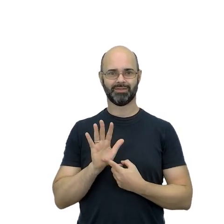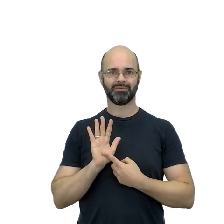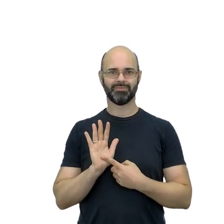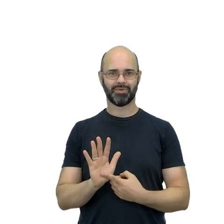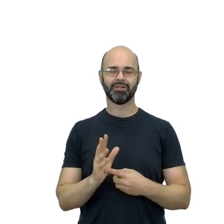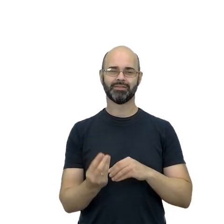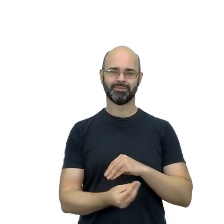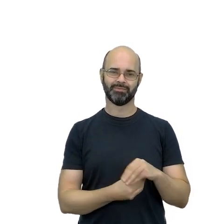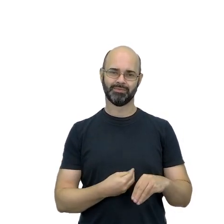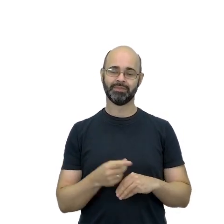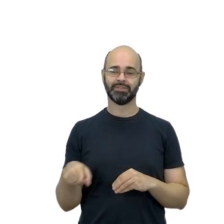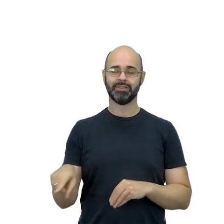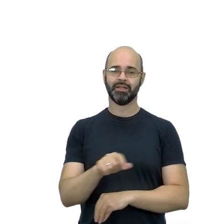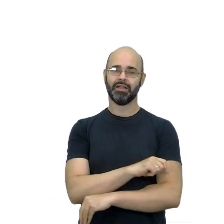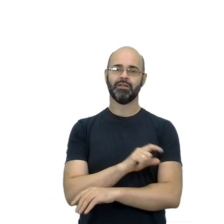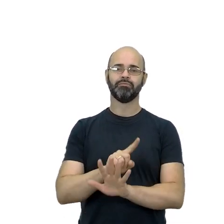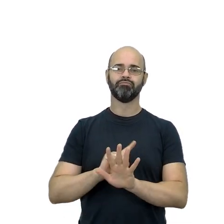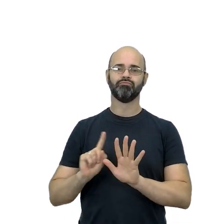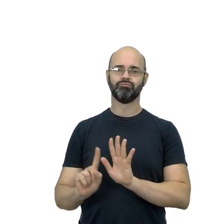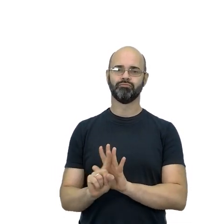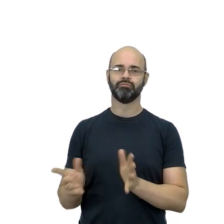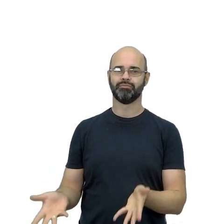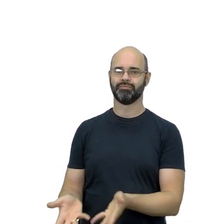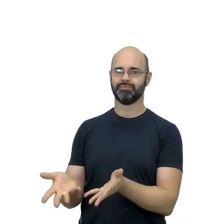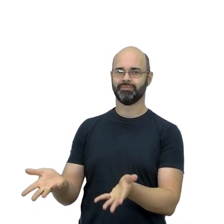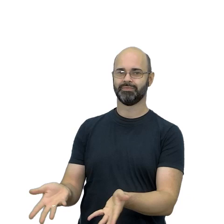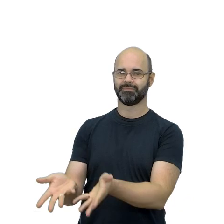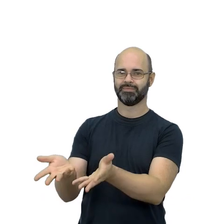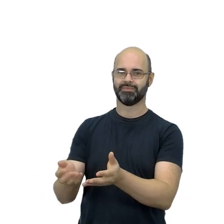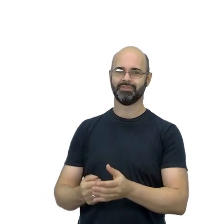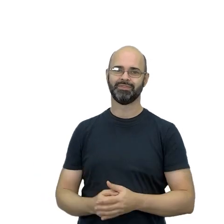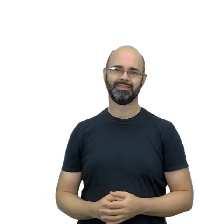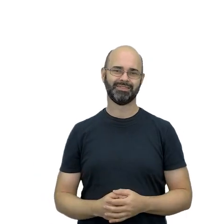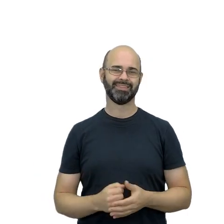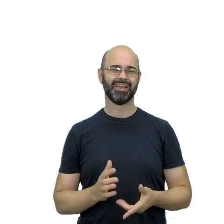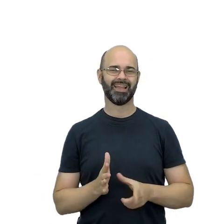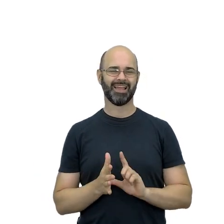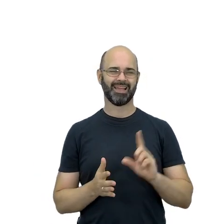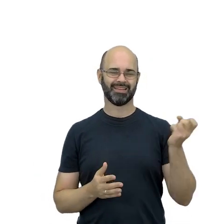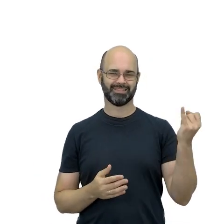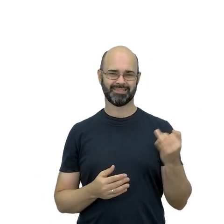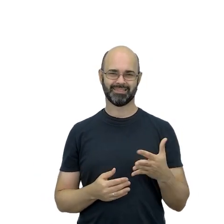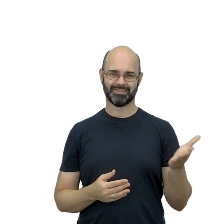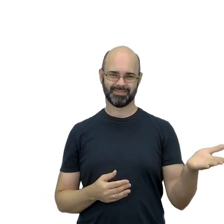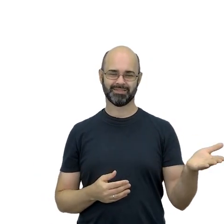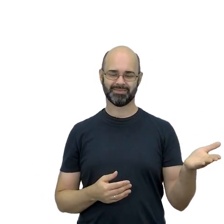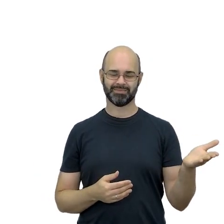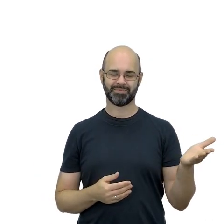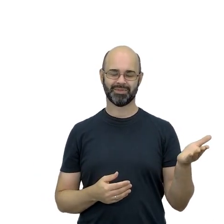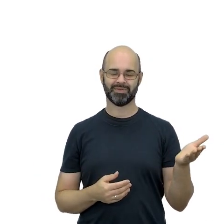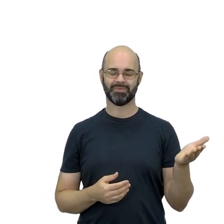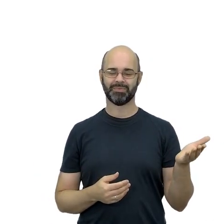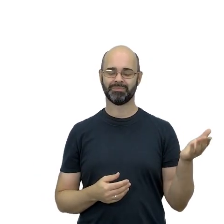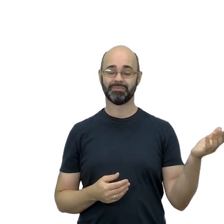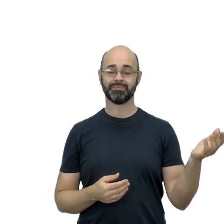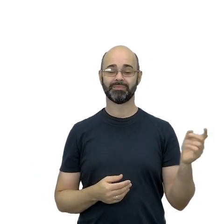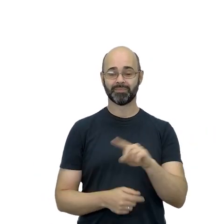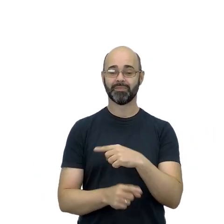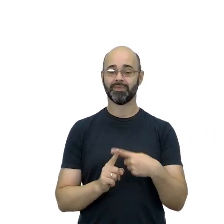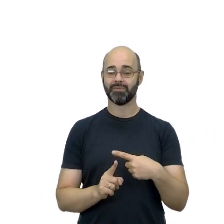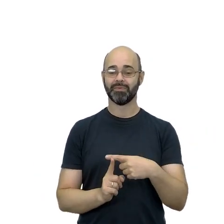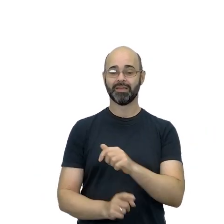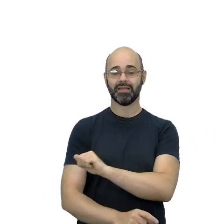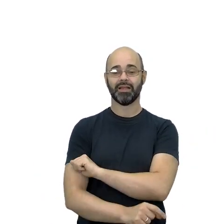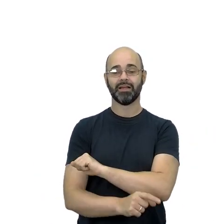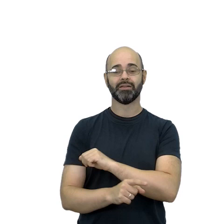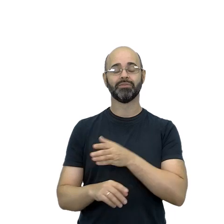o protagonismo dos estudantes. É muito importante, né, o que a Vanuse já falou sobre isso, essa questão dos estudantes também participarem